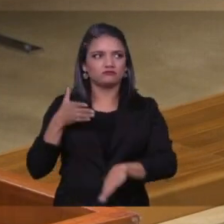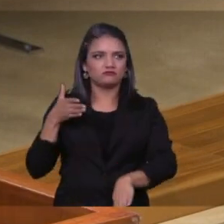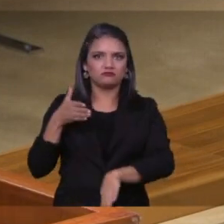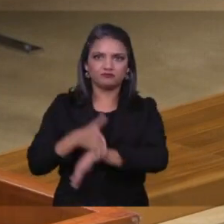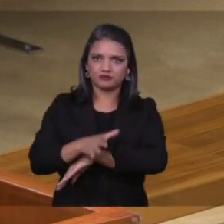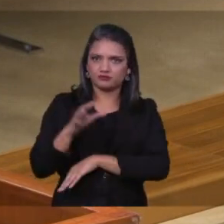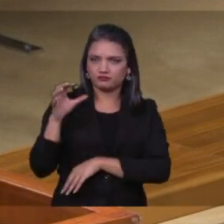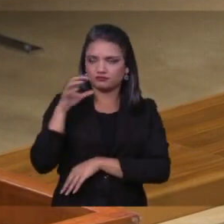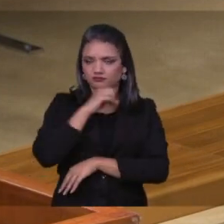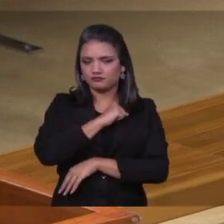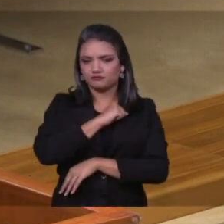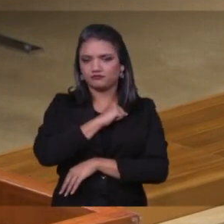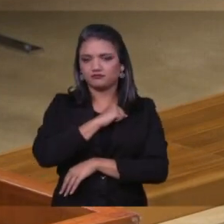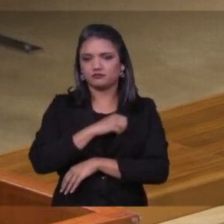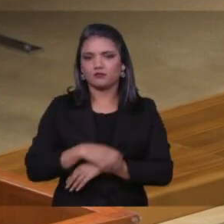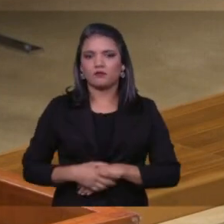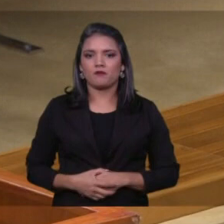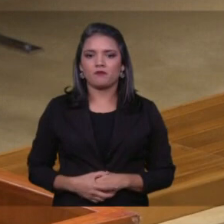Federal.